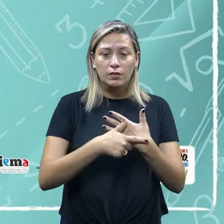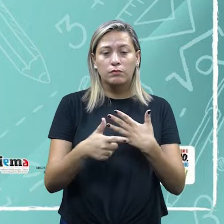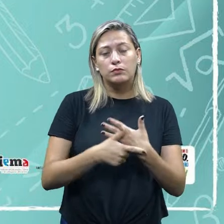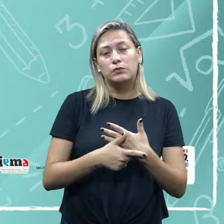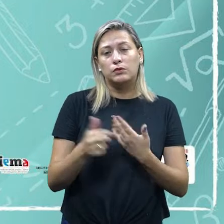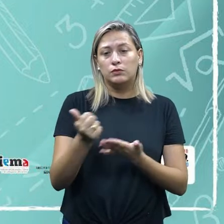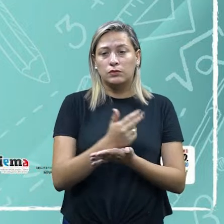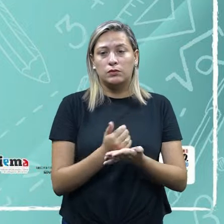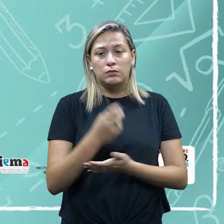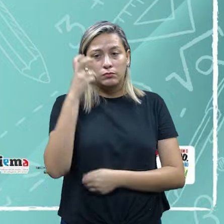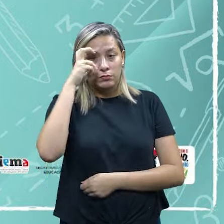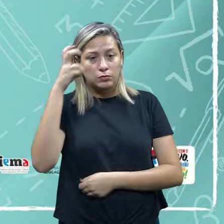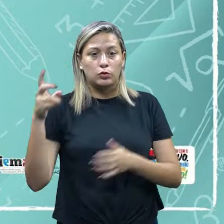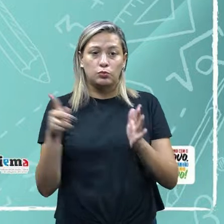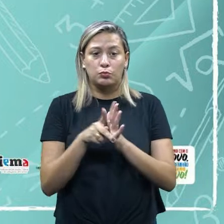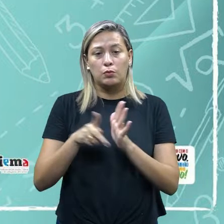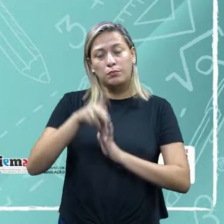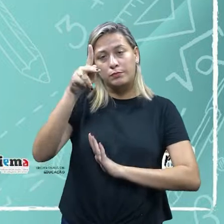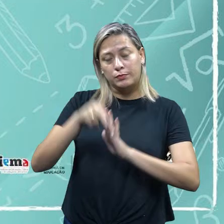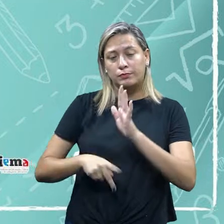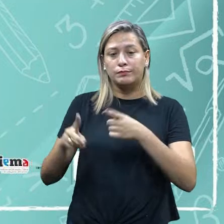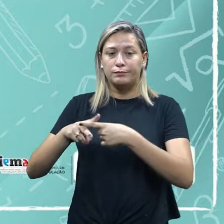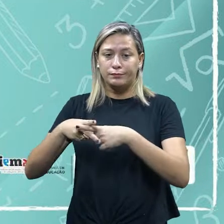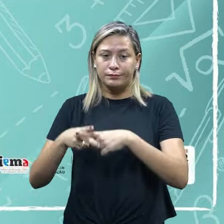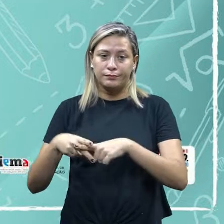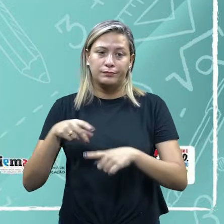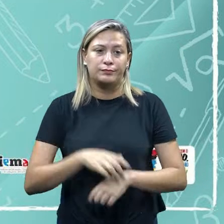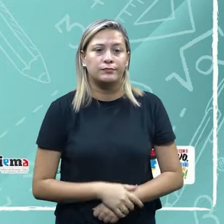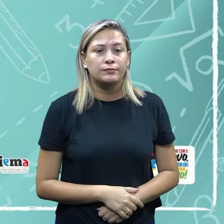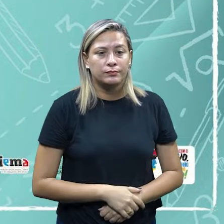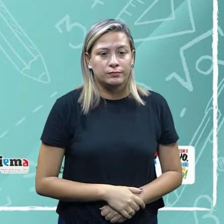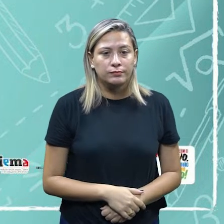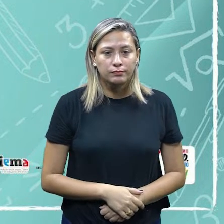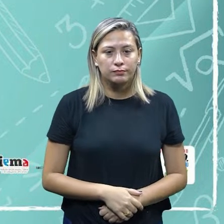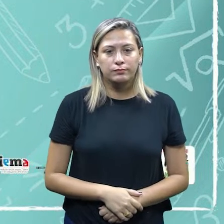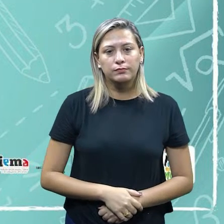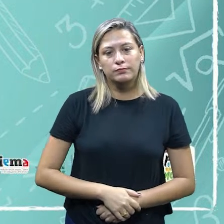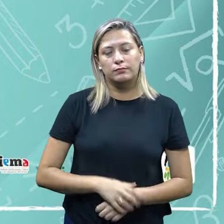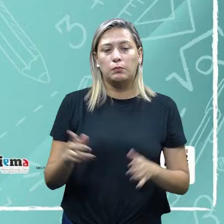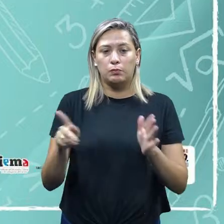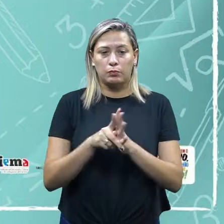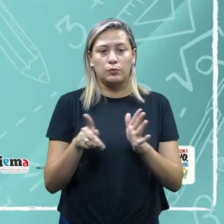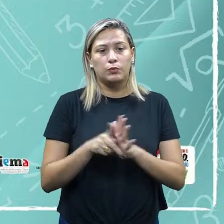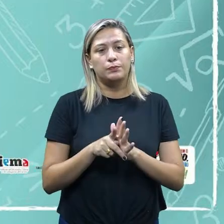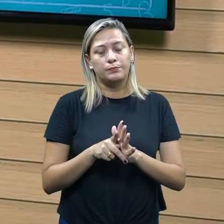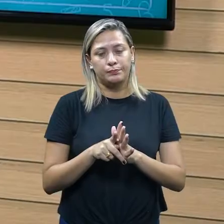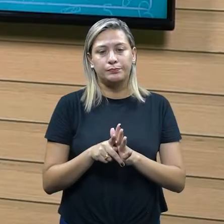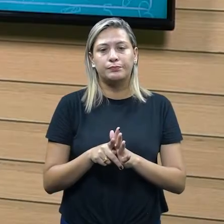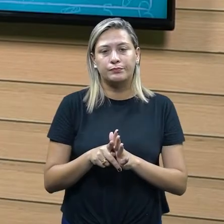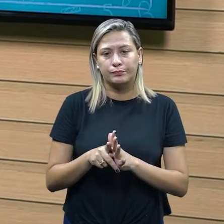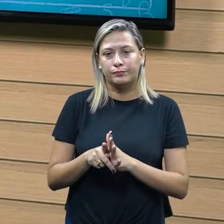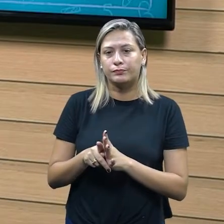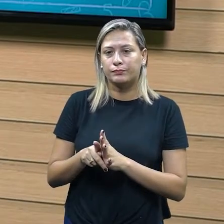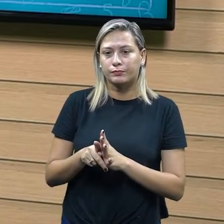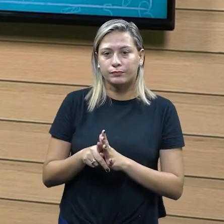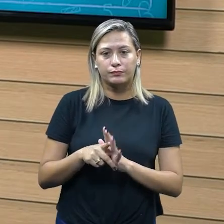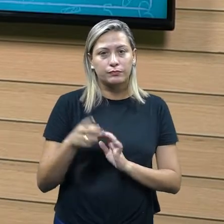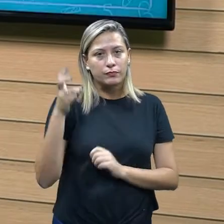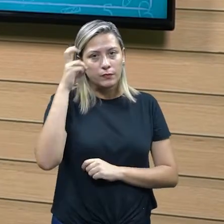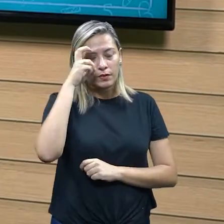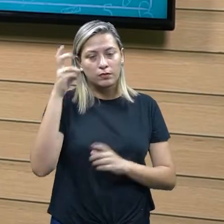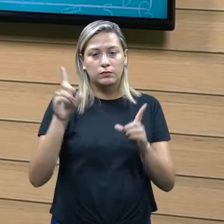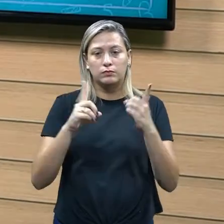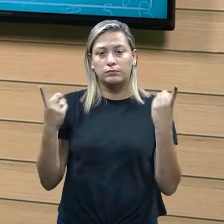para projetos mecânicos. Cotas inteligentes do setor, padrões internacionais de desenho. Então, essa parte de